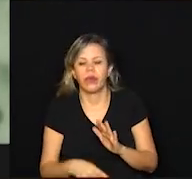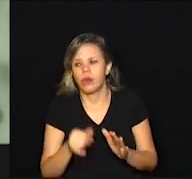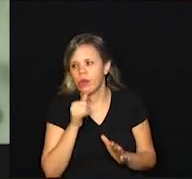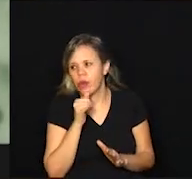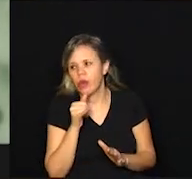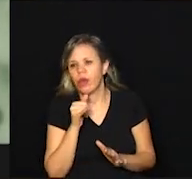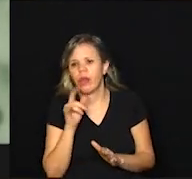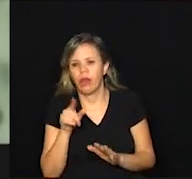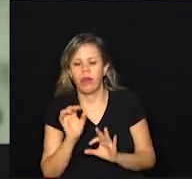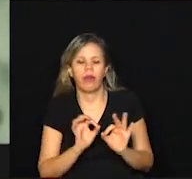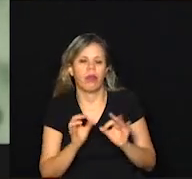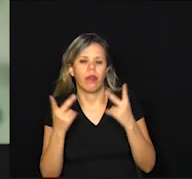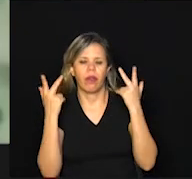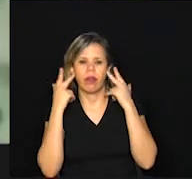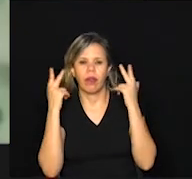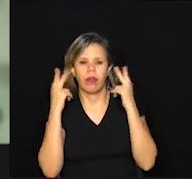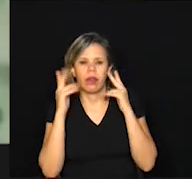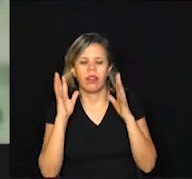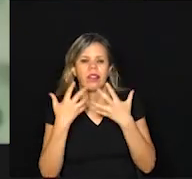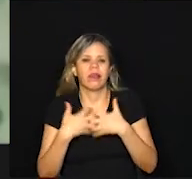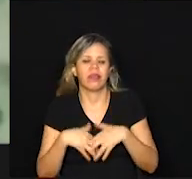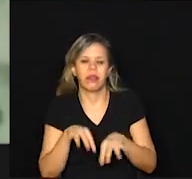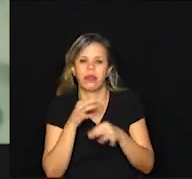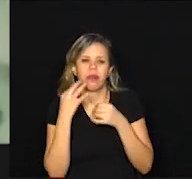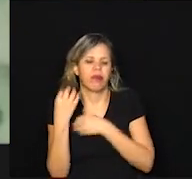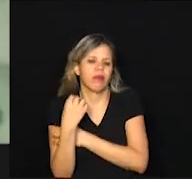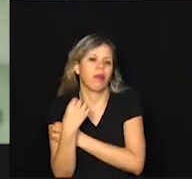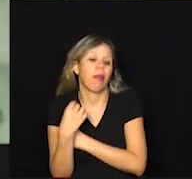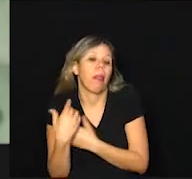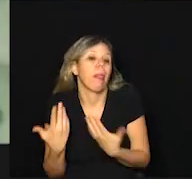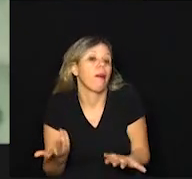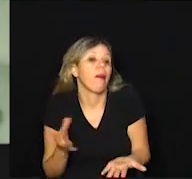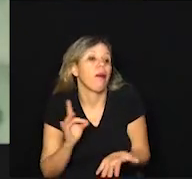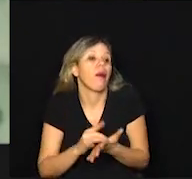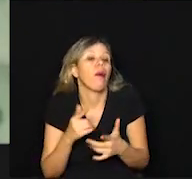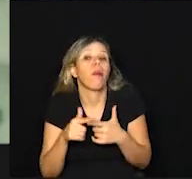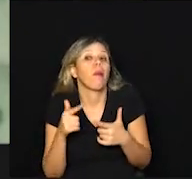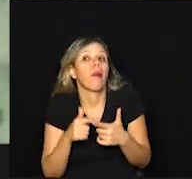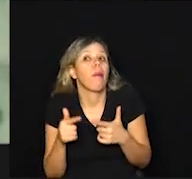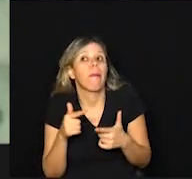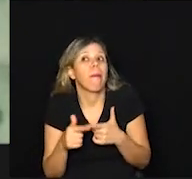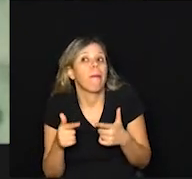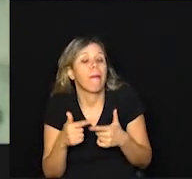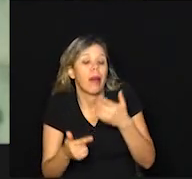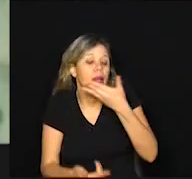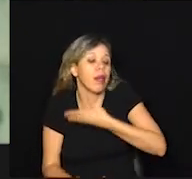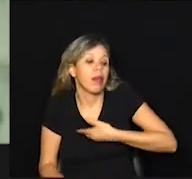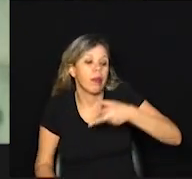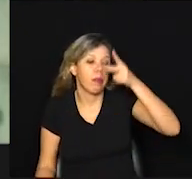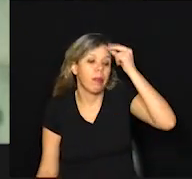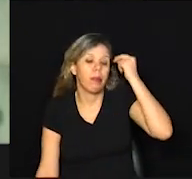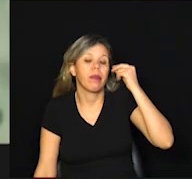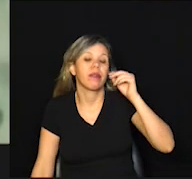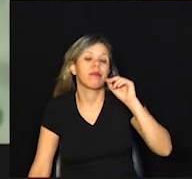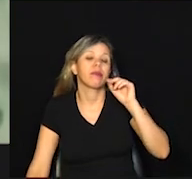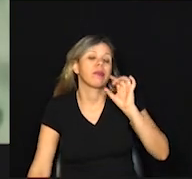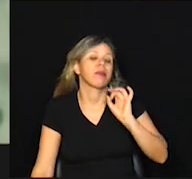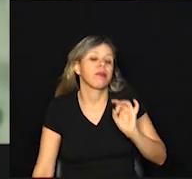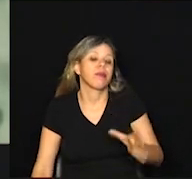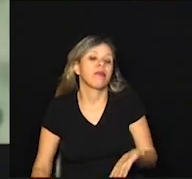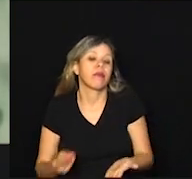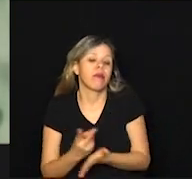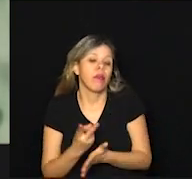ela é orgânica ela já funciona tão bem qual é a real dificuldade do poder público em apenas